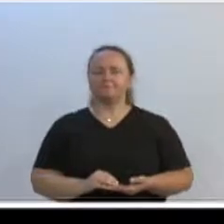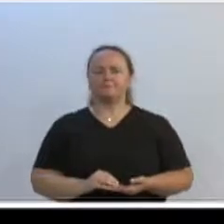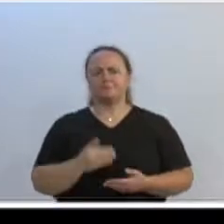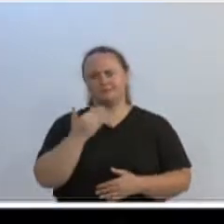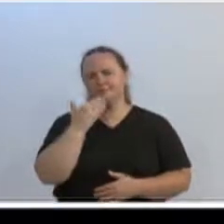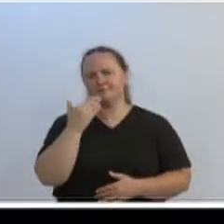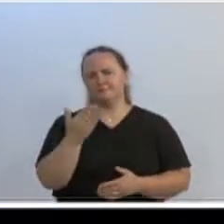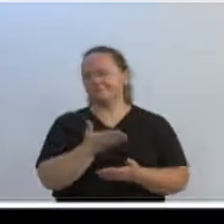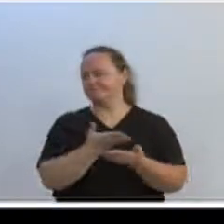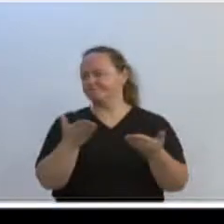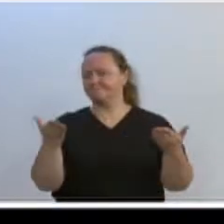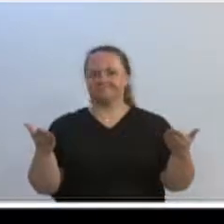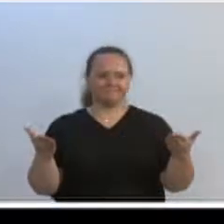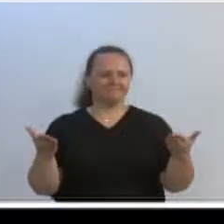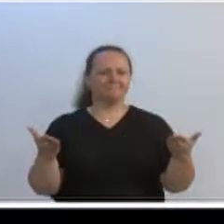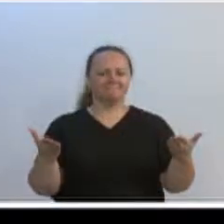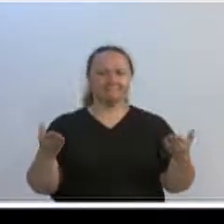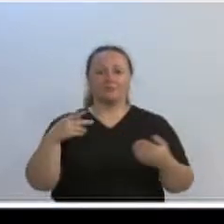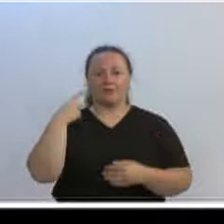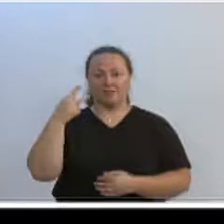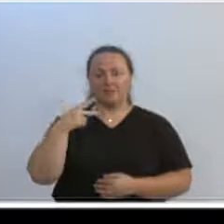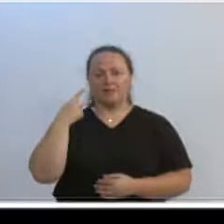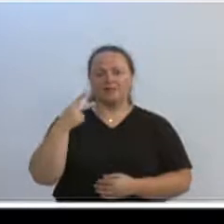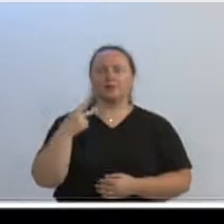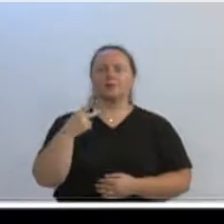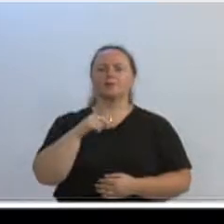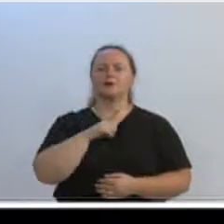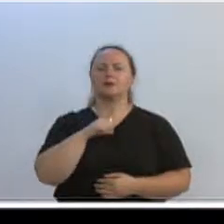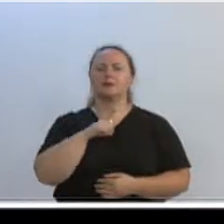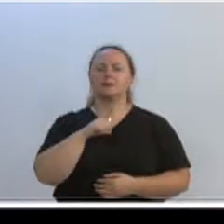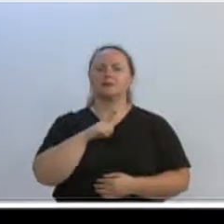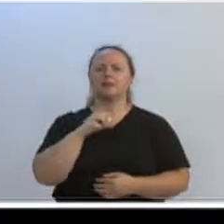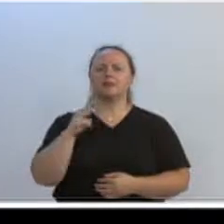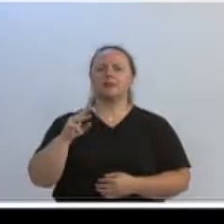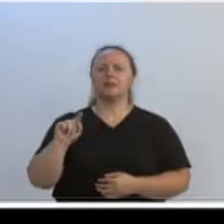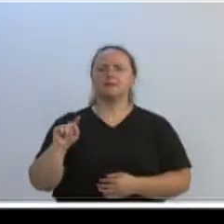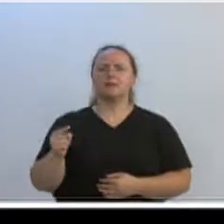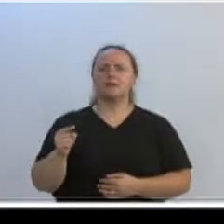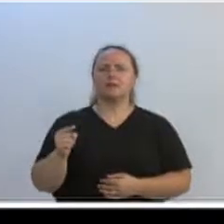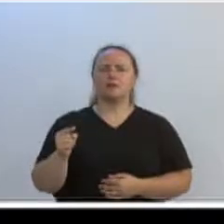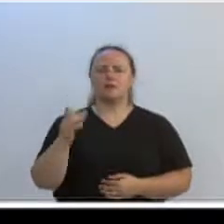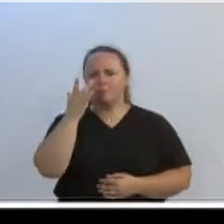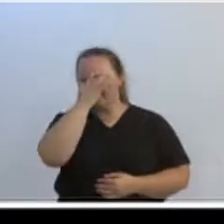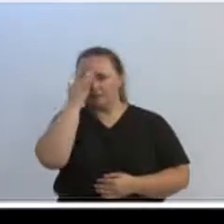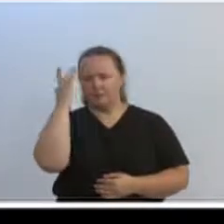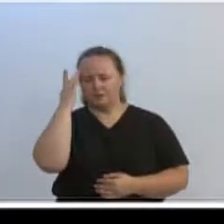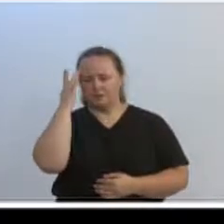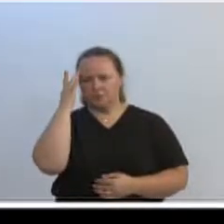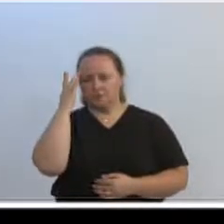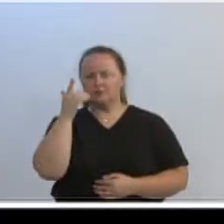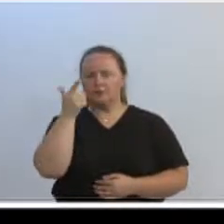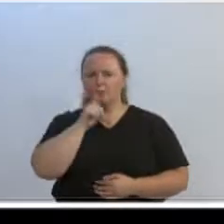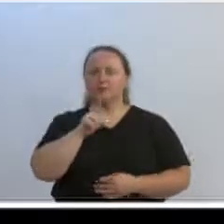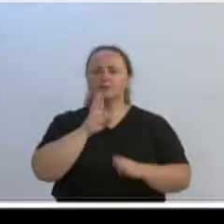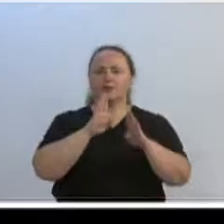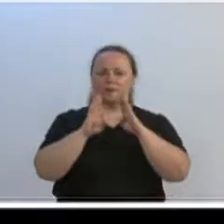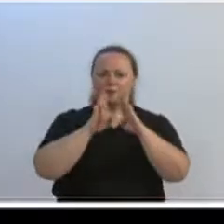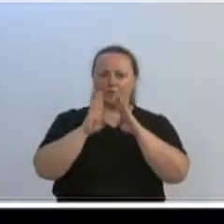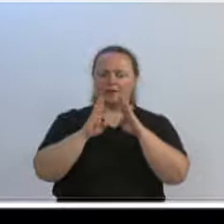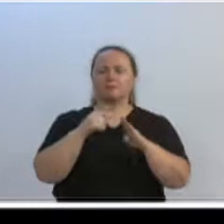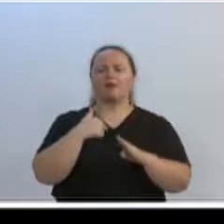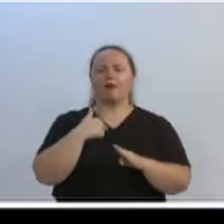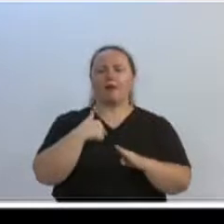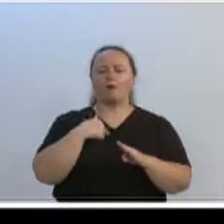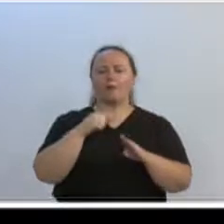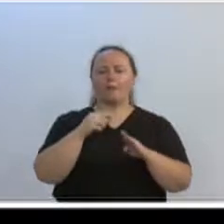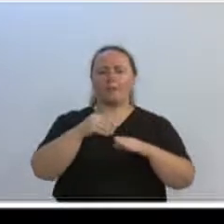e vereadores eu tenho as mesmas 13 3 mil poucas pessoas recadastradas no meu face estou mandando a cada pessoa